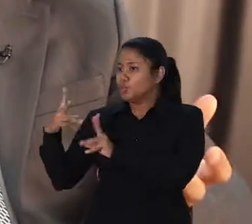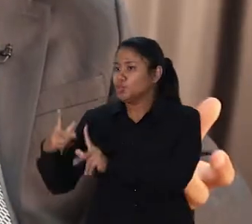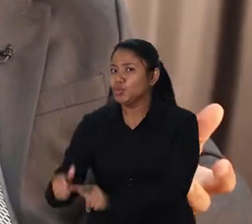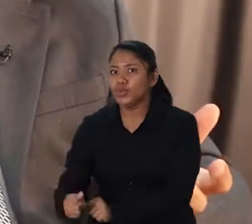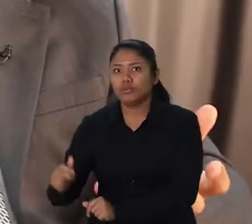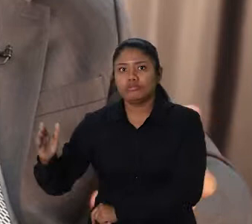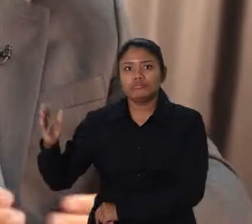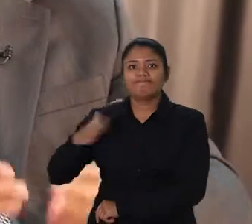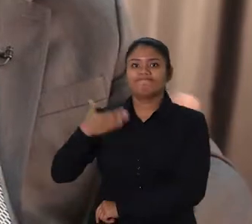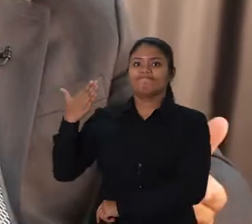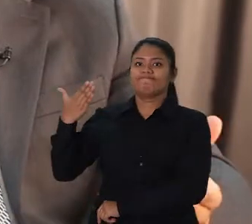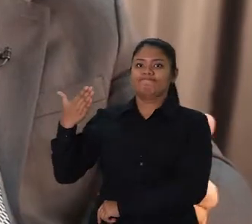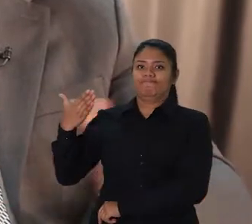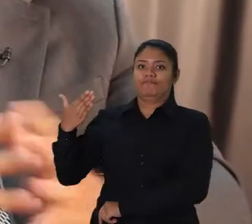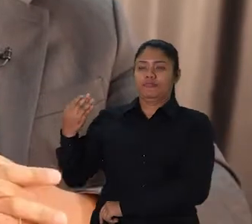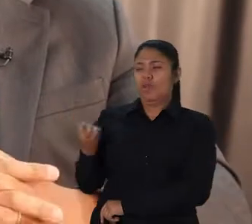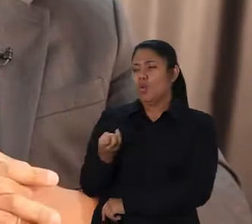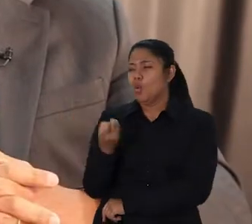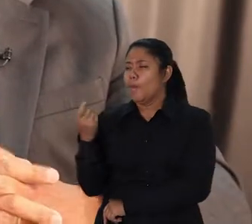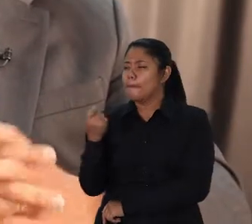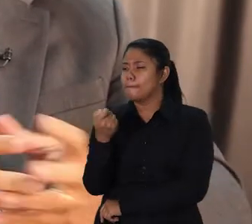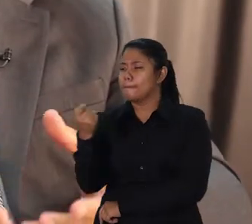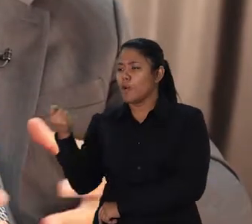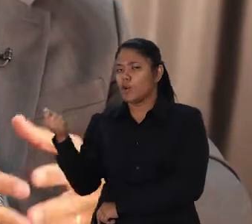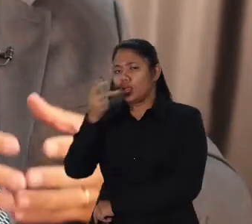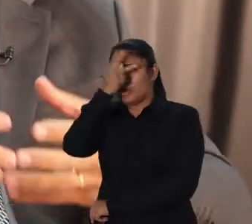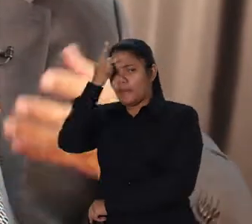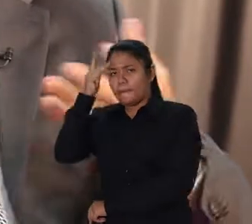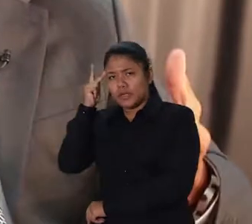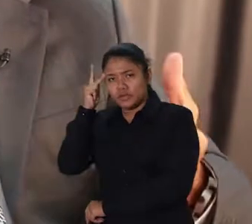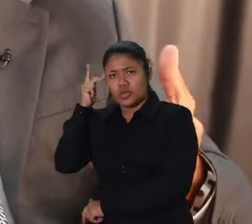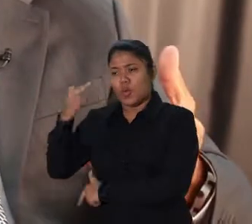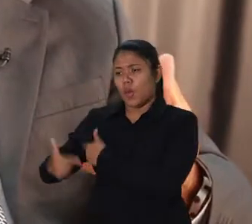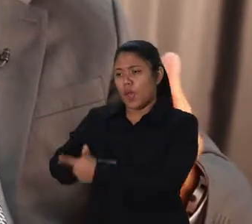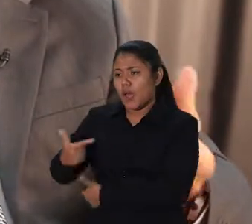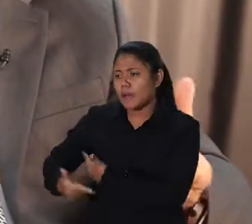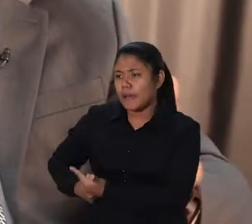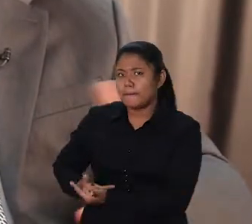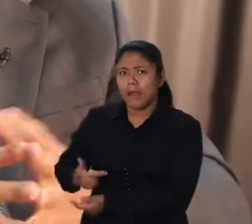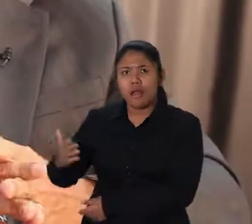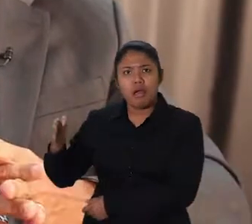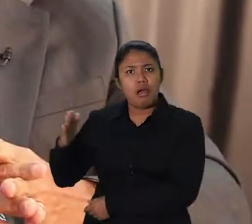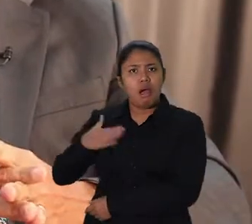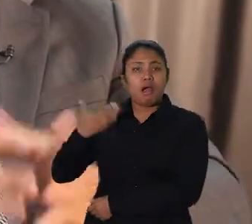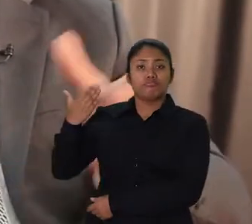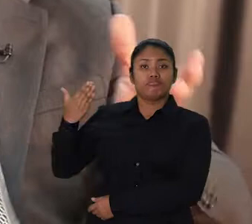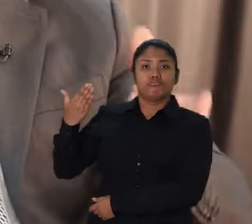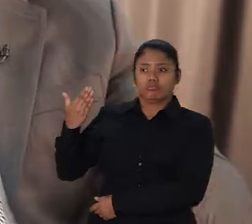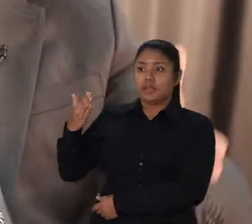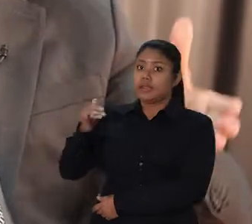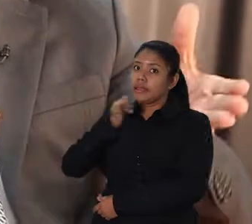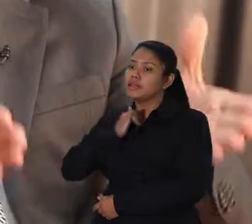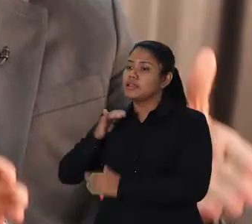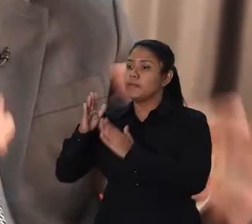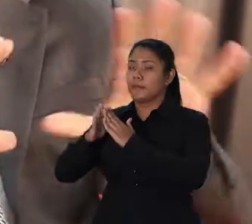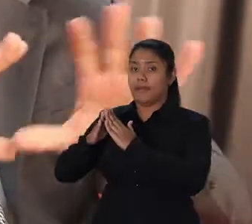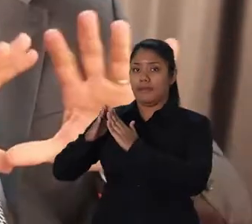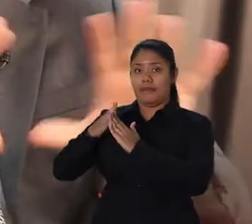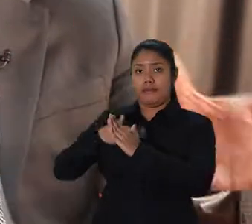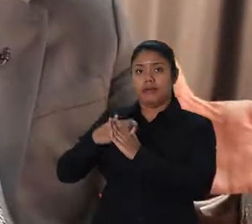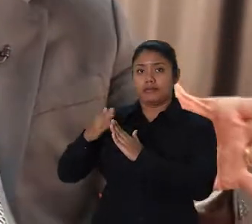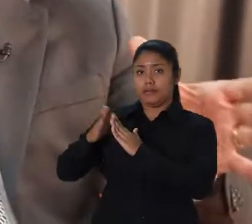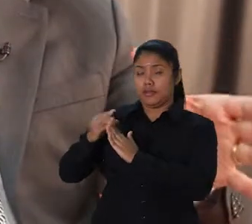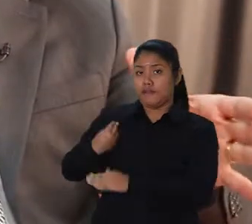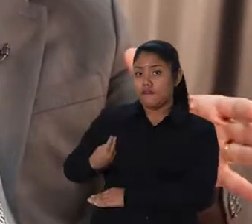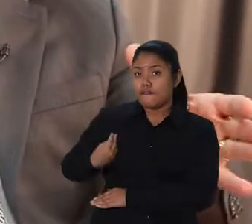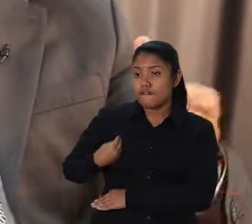na verdade com essa alteração poucas pessoas que trabalham com a matéria sabia o que ia acontecer na casa minha vida foi revogado em todo o